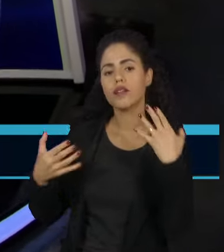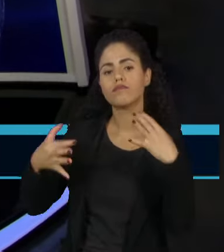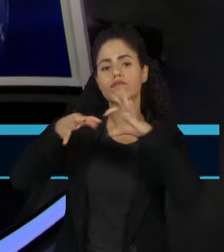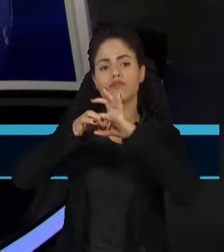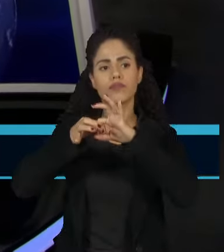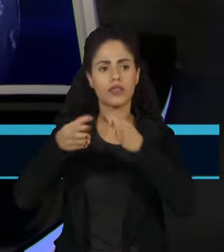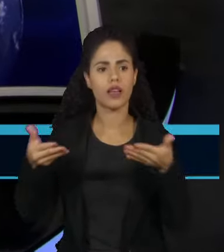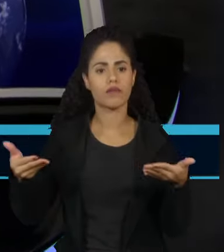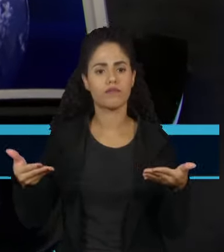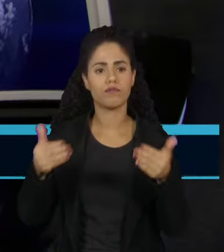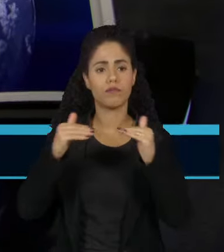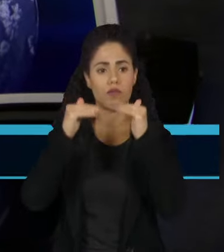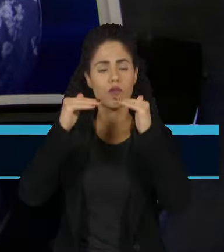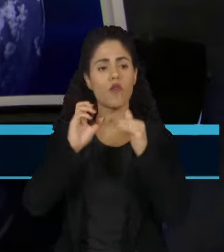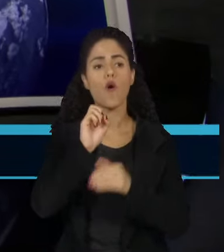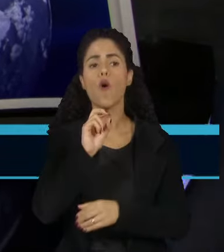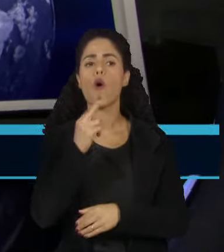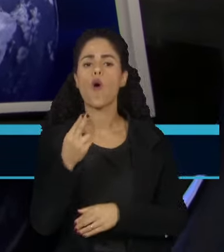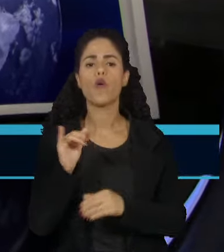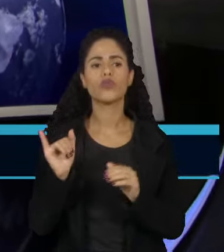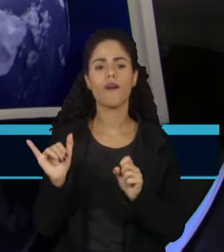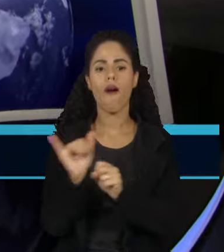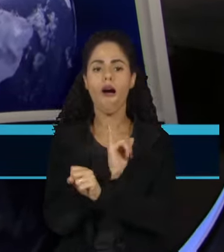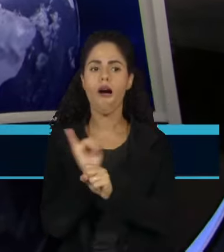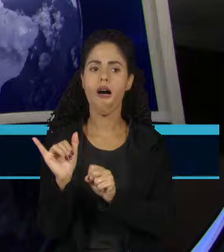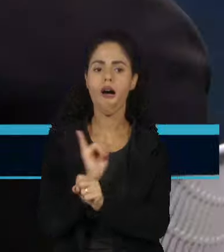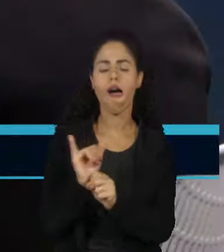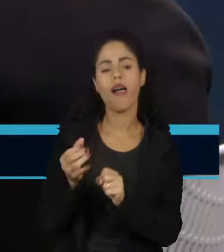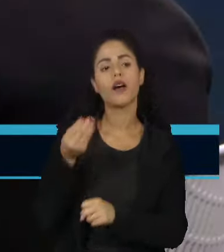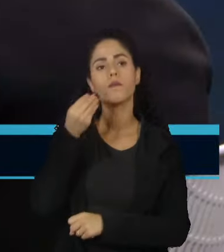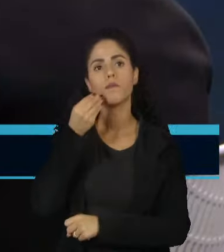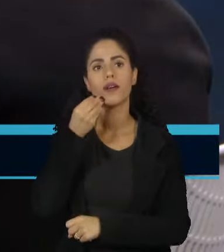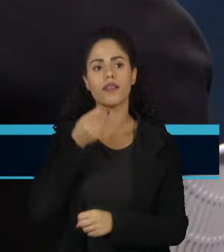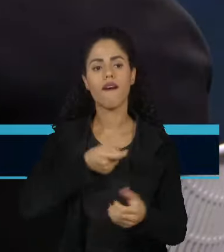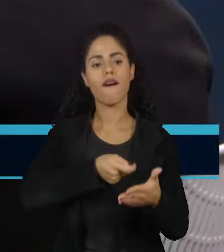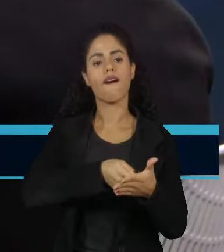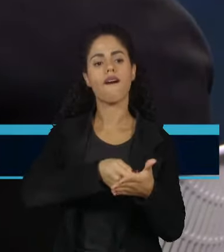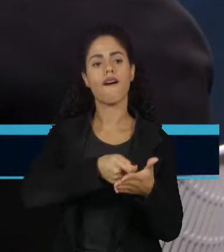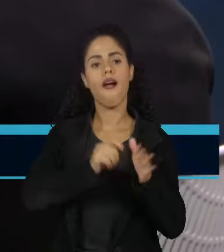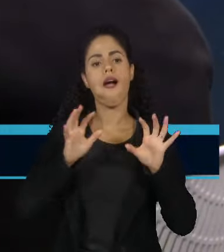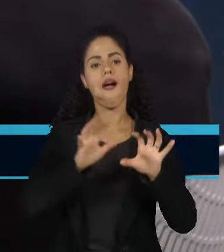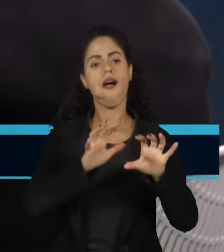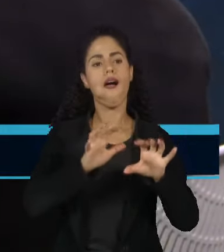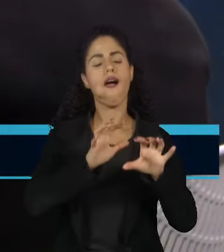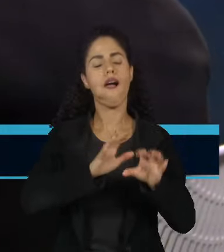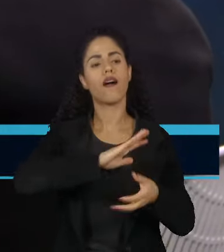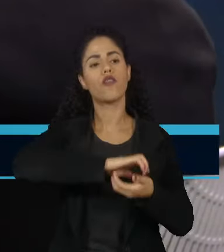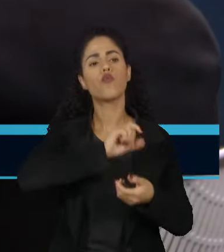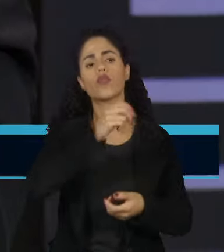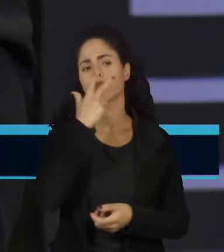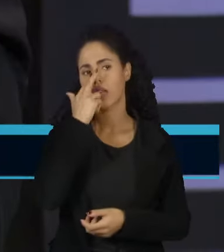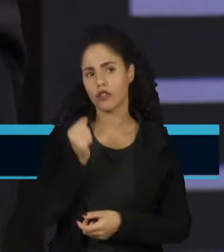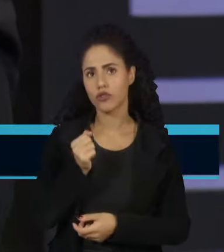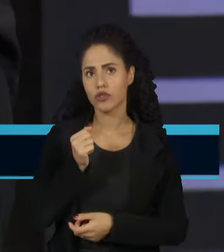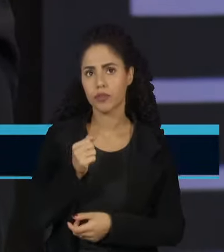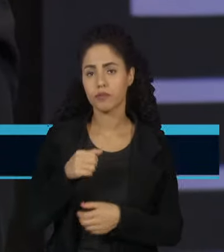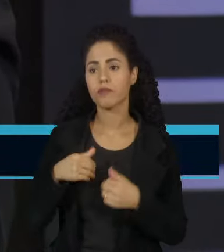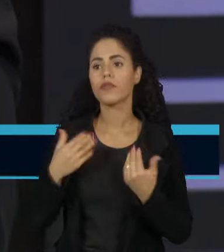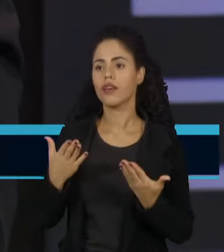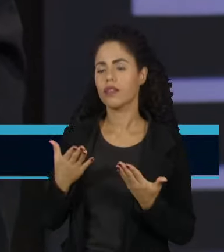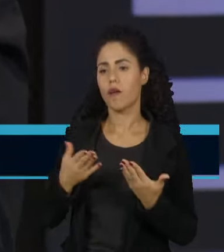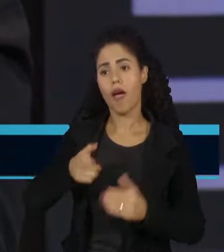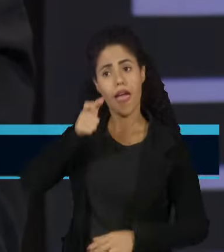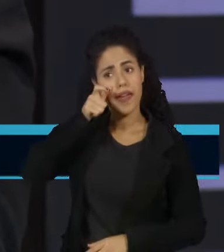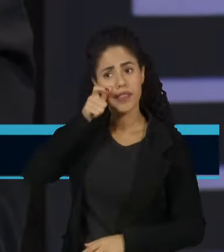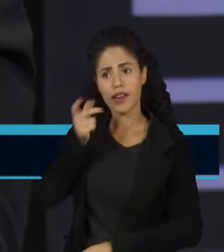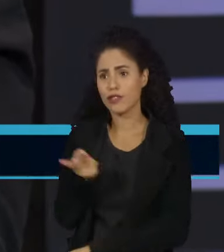no legislativo ou apenas uma manobra política para pressionar o Supremo Tribunal Federal? Nesse momento, é uma conveniência.